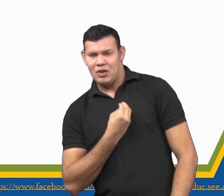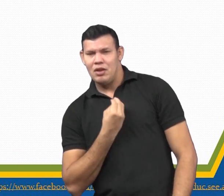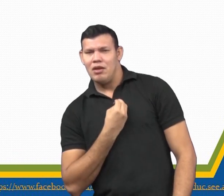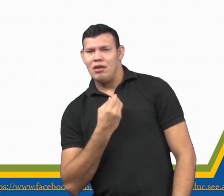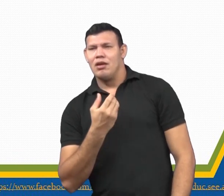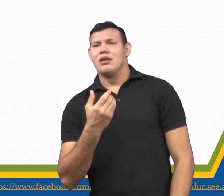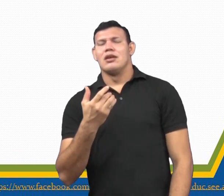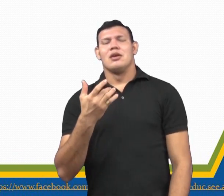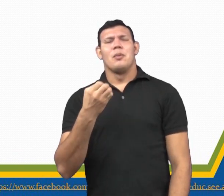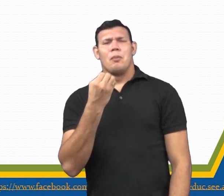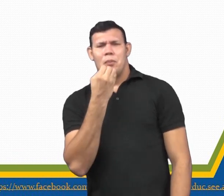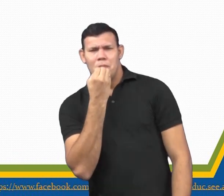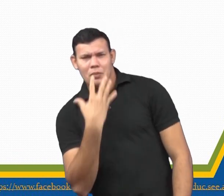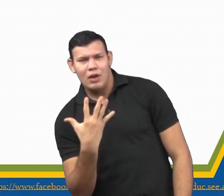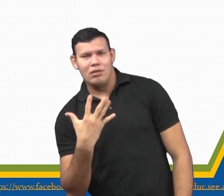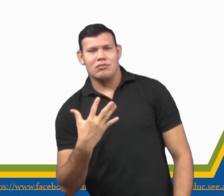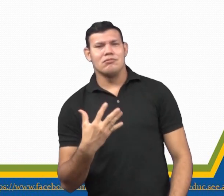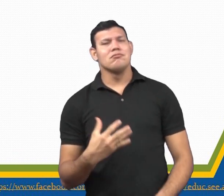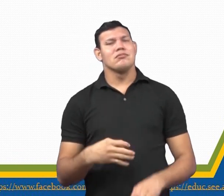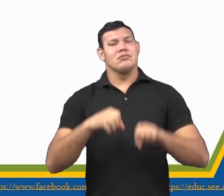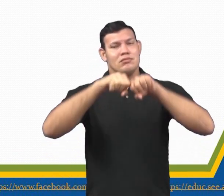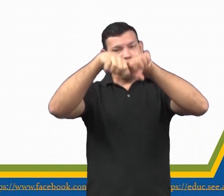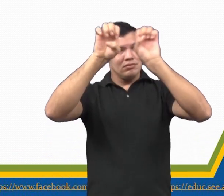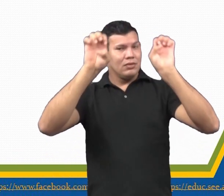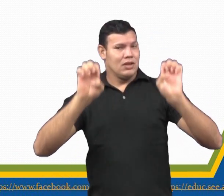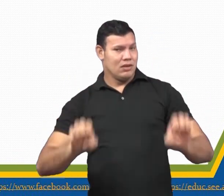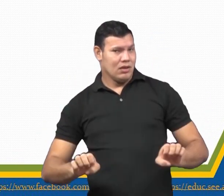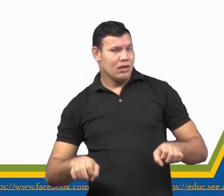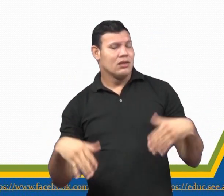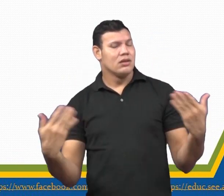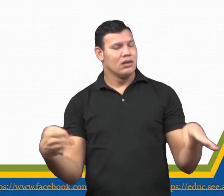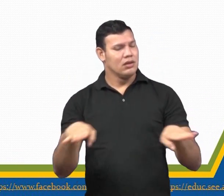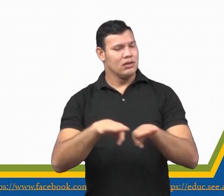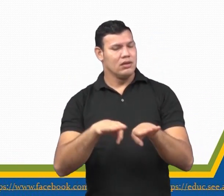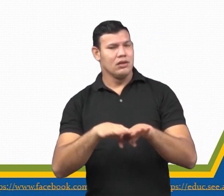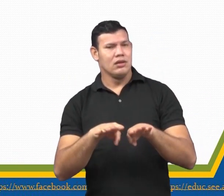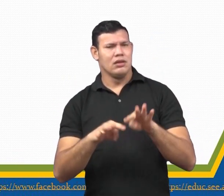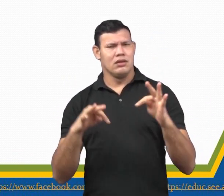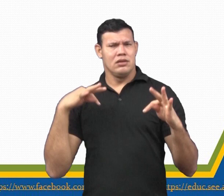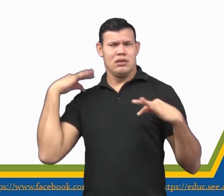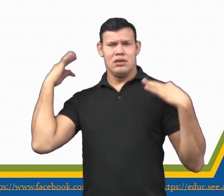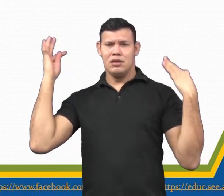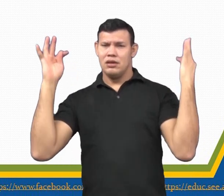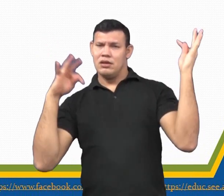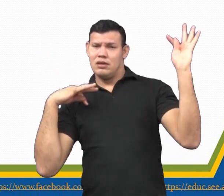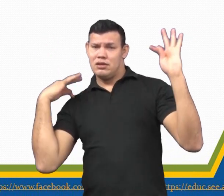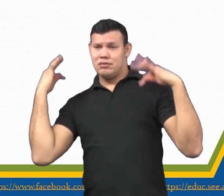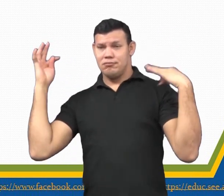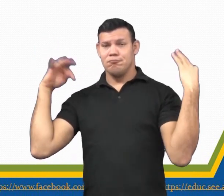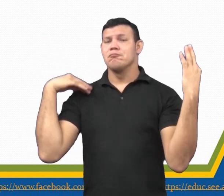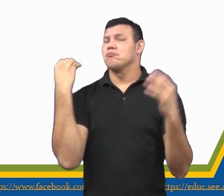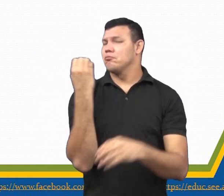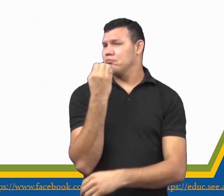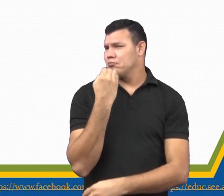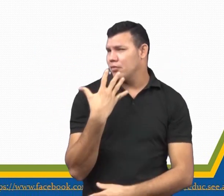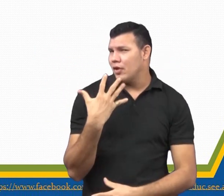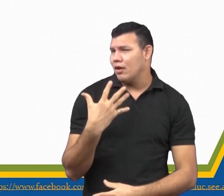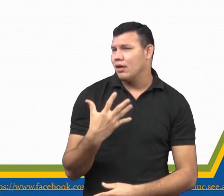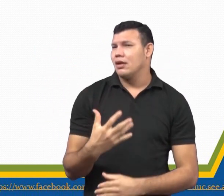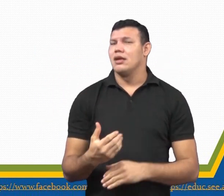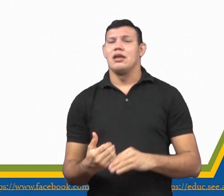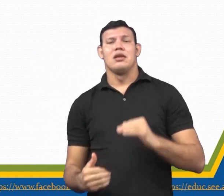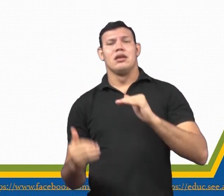uma boa infraestrutura turística. Já os demais países da Oceania, eles são